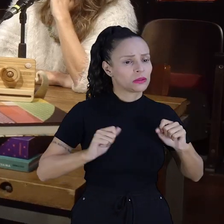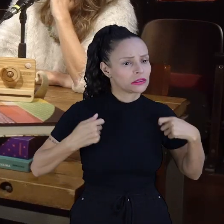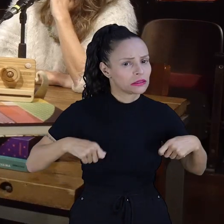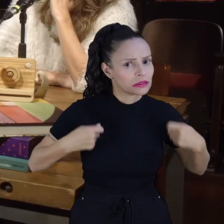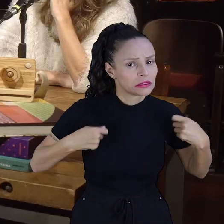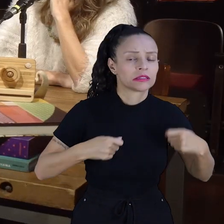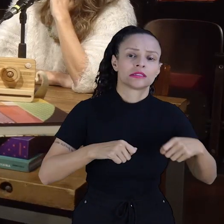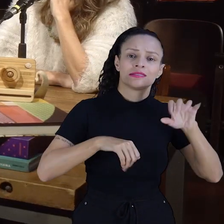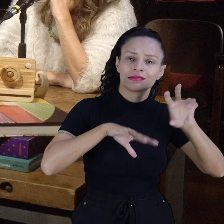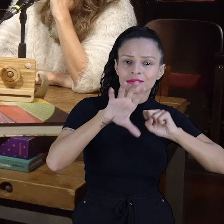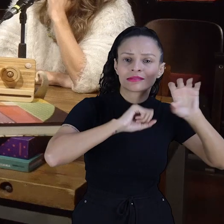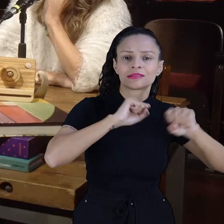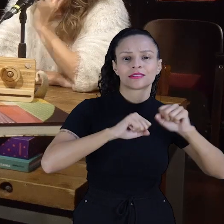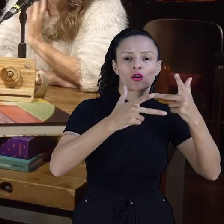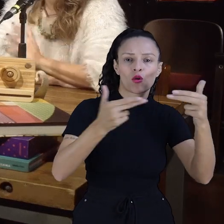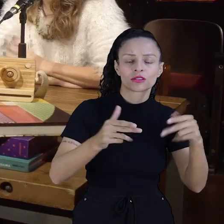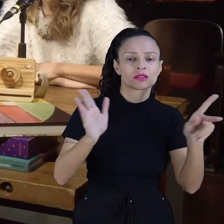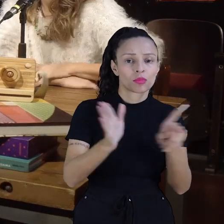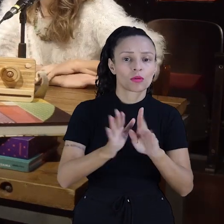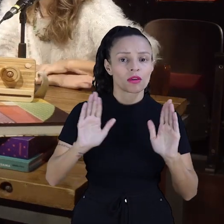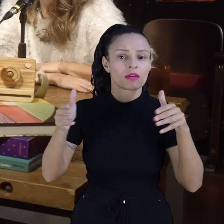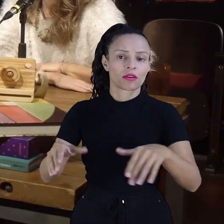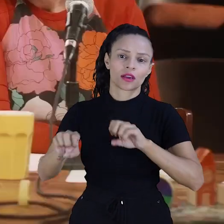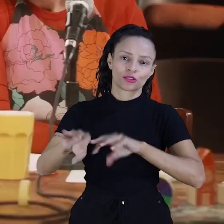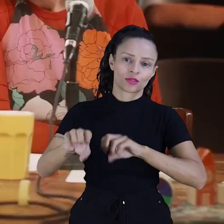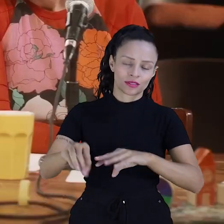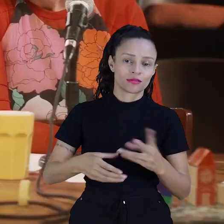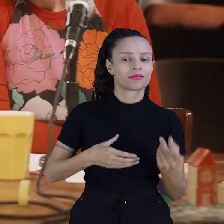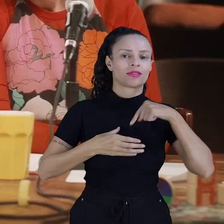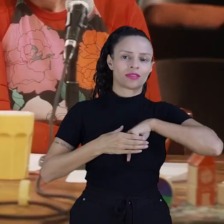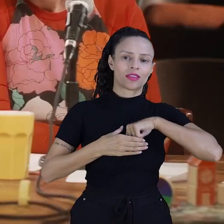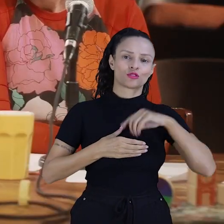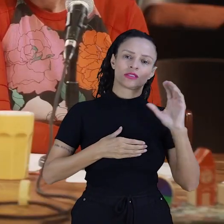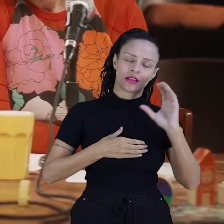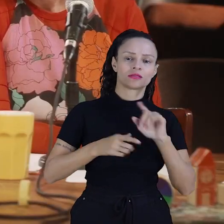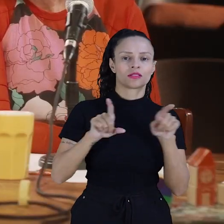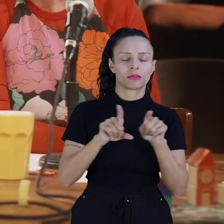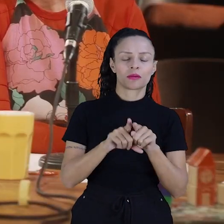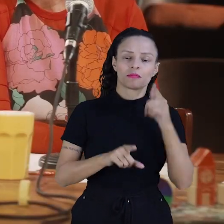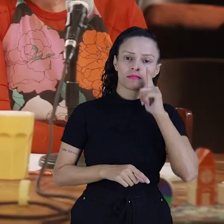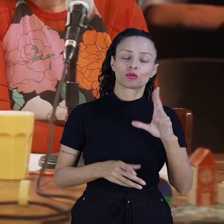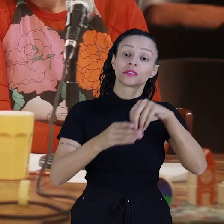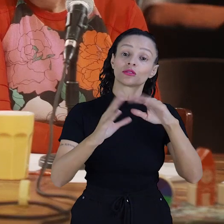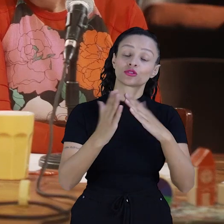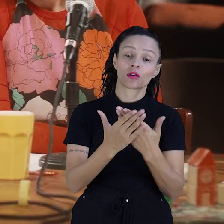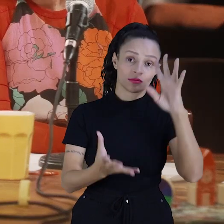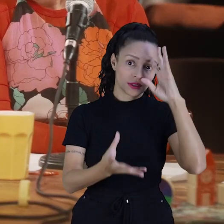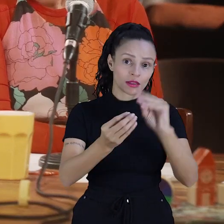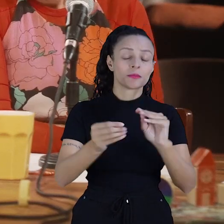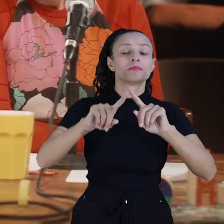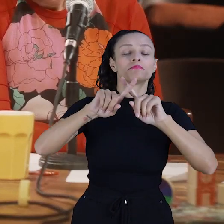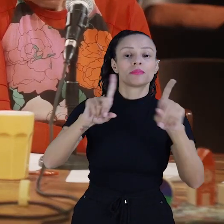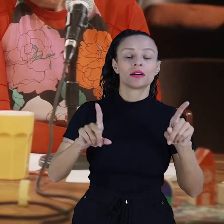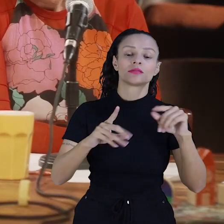especializações, eu tive que correr atrás de alguma coisa voltada à educação, né? Alguma ciência eu tenho que carregar para conseguir estar dentro da